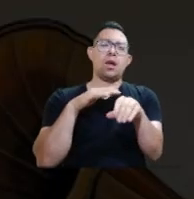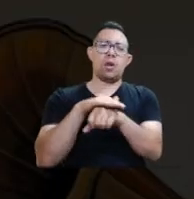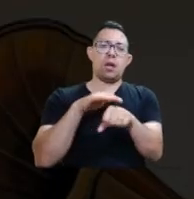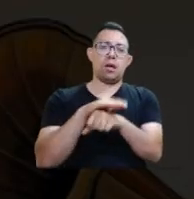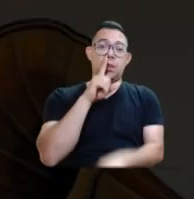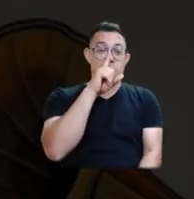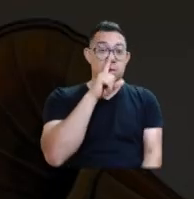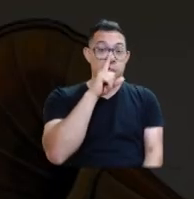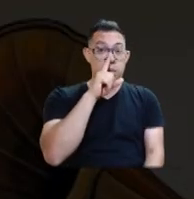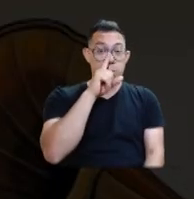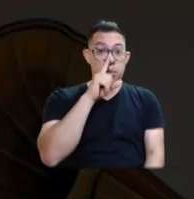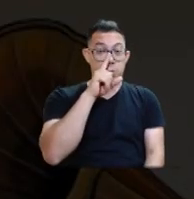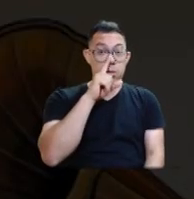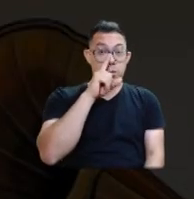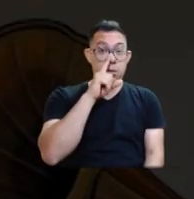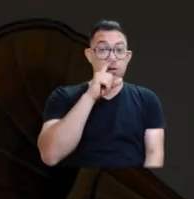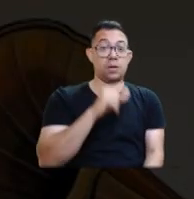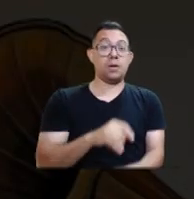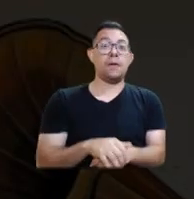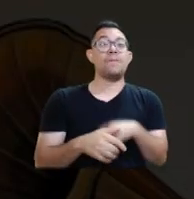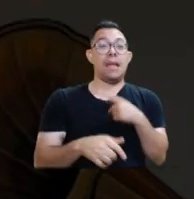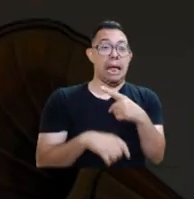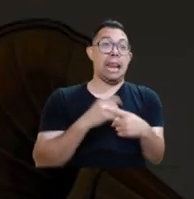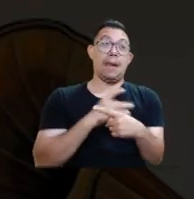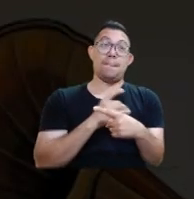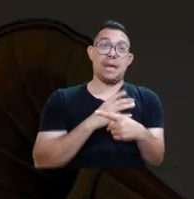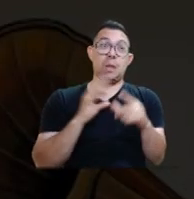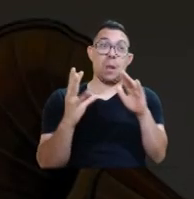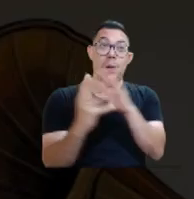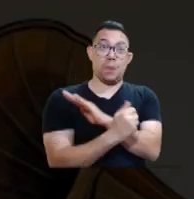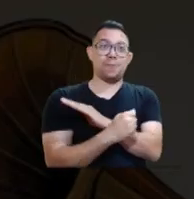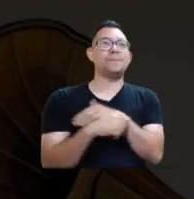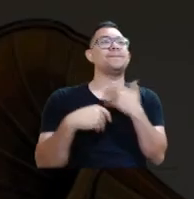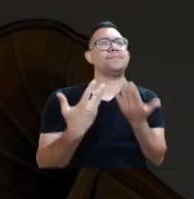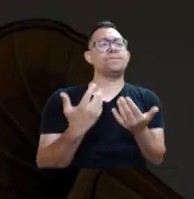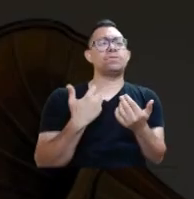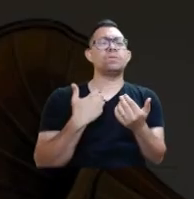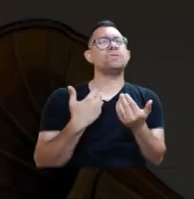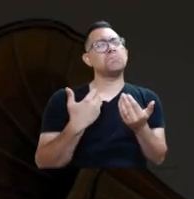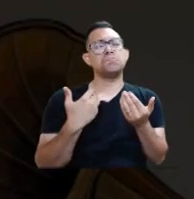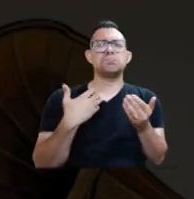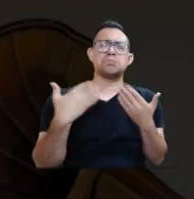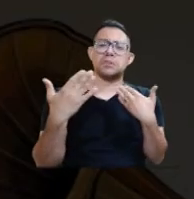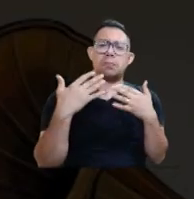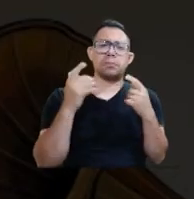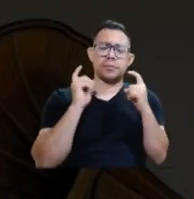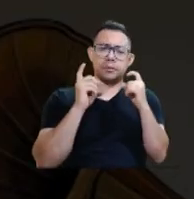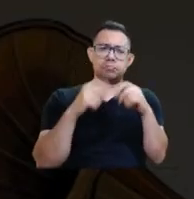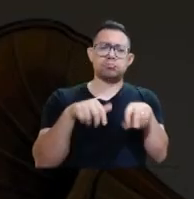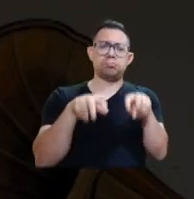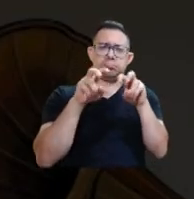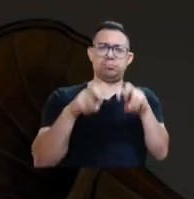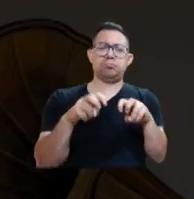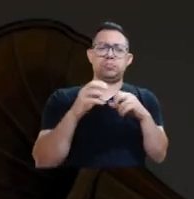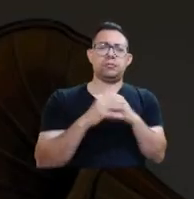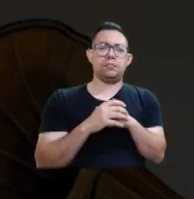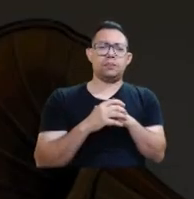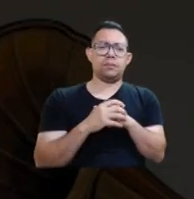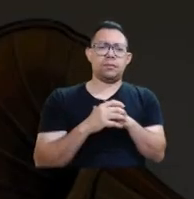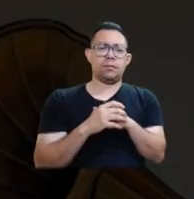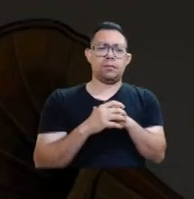dia. Perigoso, né? Mas ela tem menos ladrão. Aí um dia nós sentamos e falamos assim, ó, temos